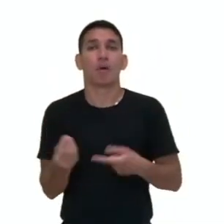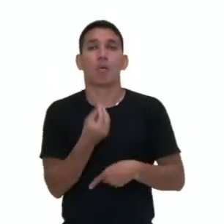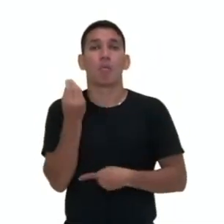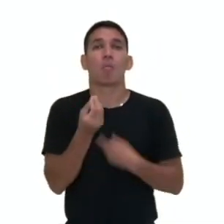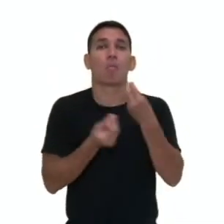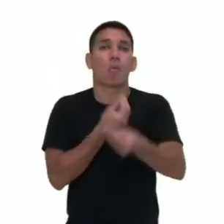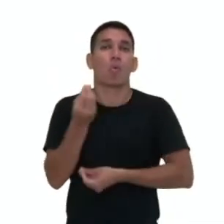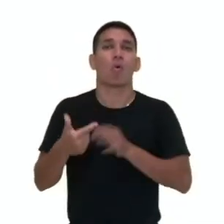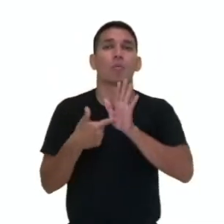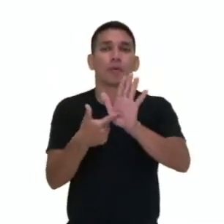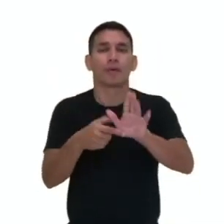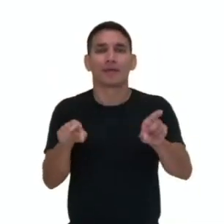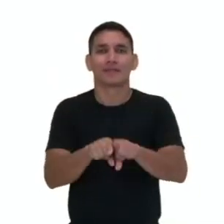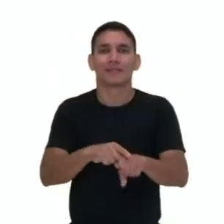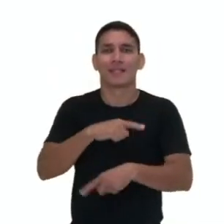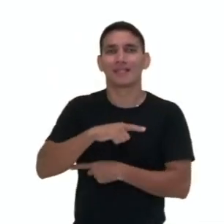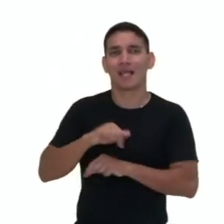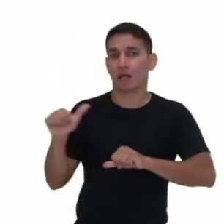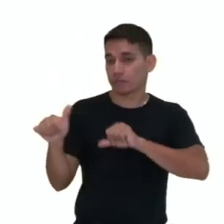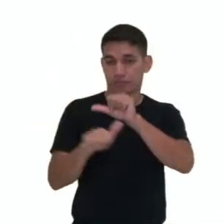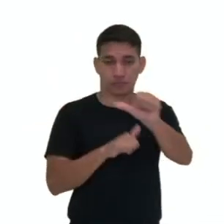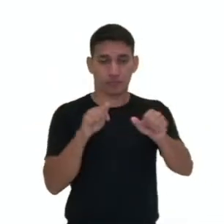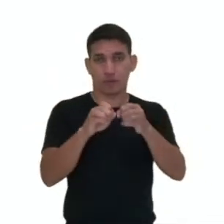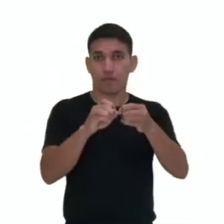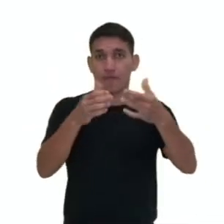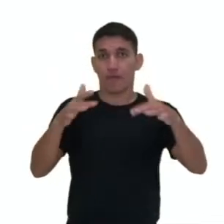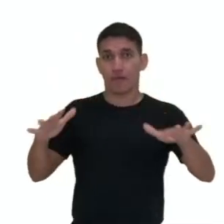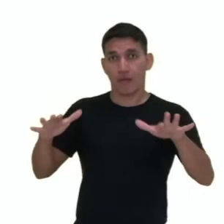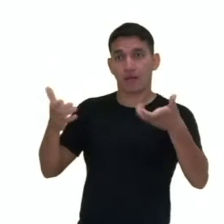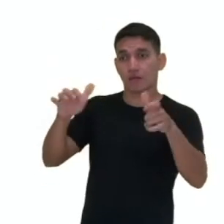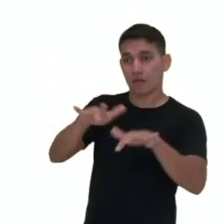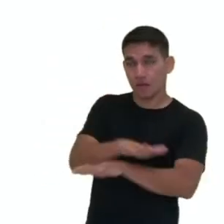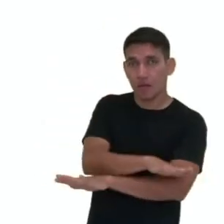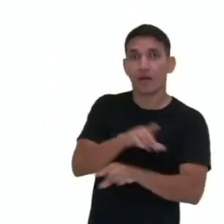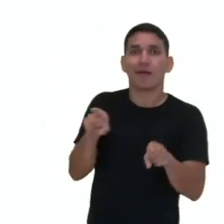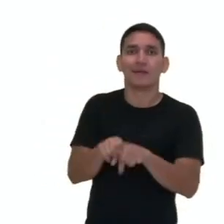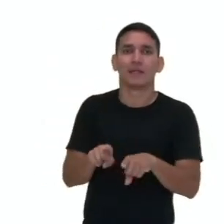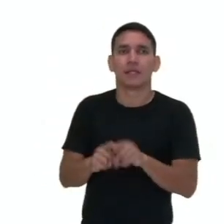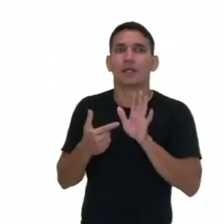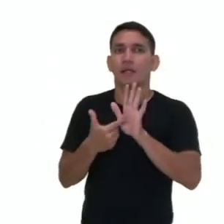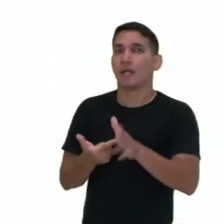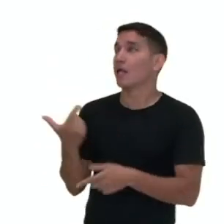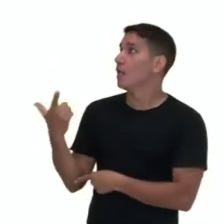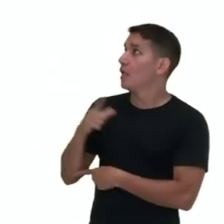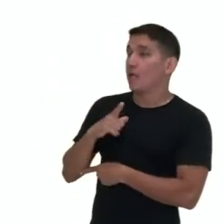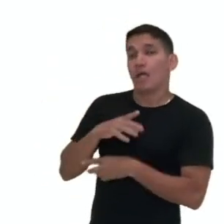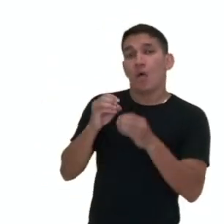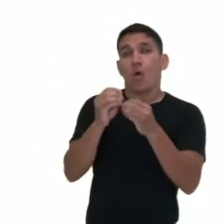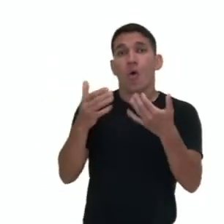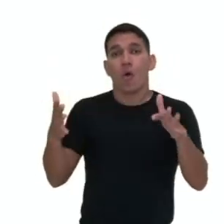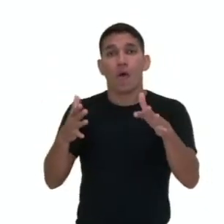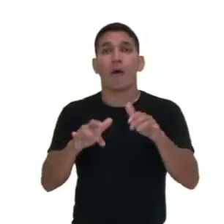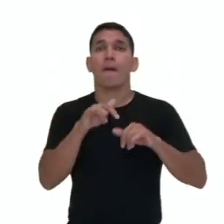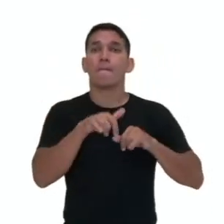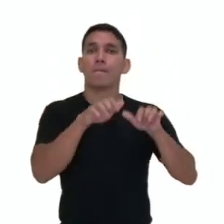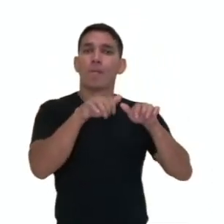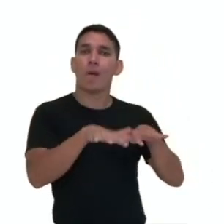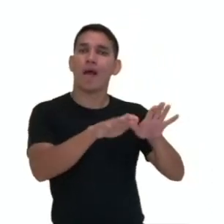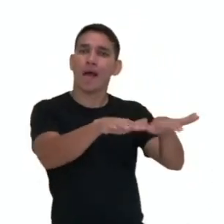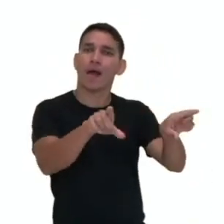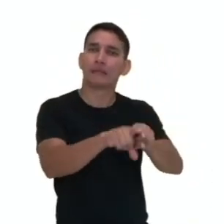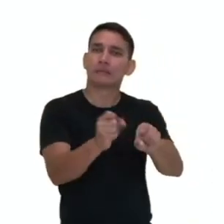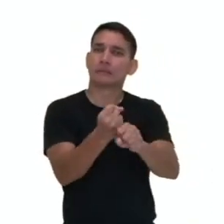as passagens aqui, ou a ligação entre ele e o Oceano Pacífico é larga. Então são